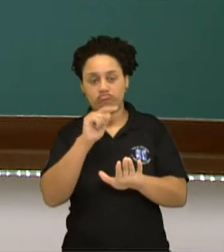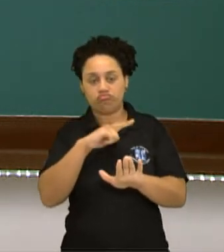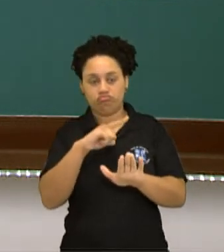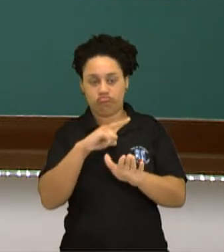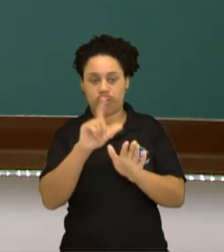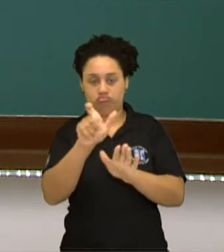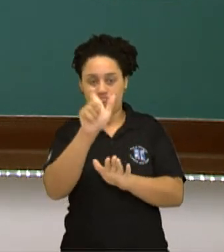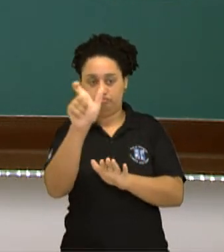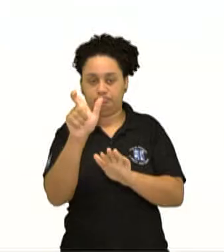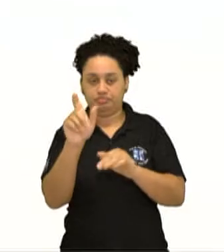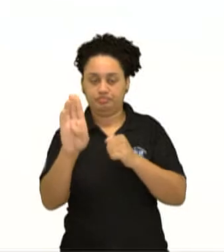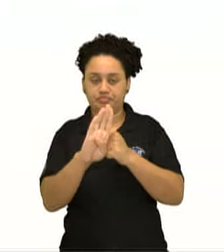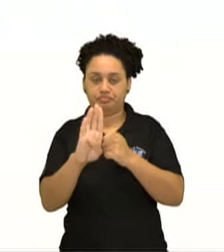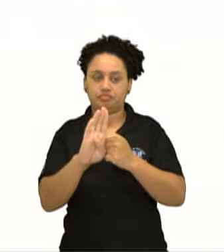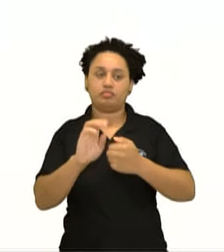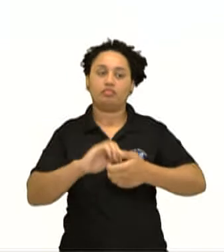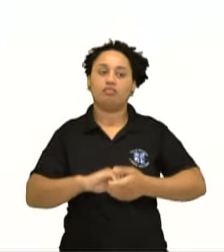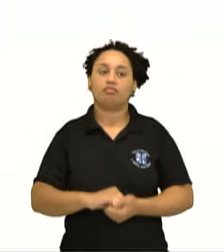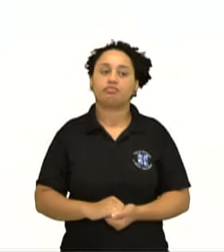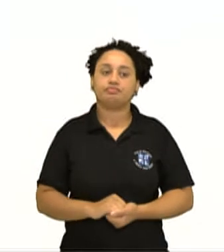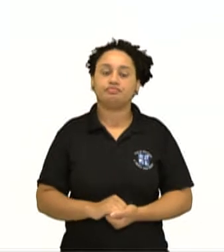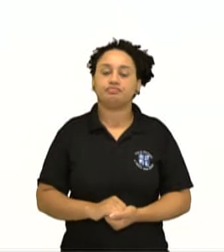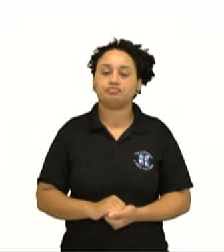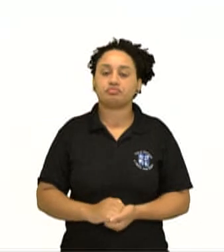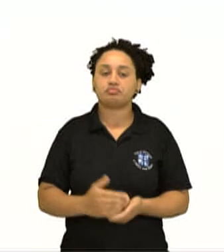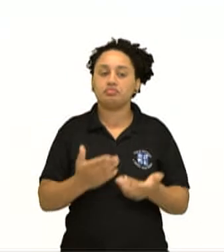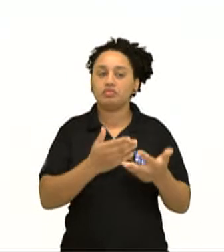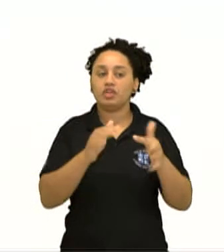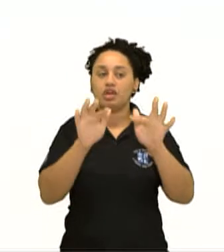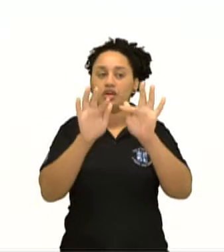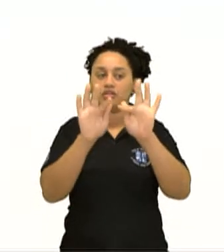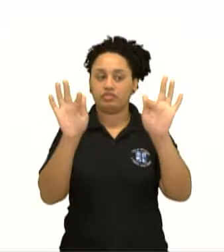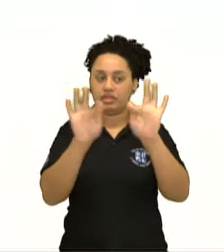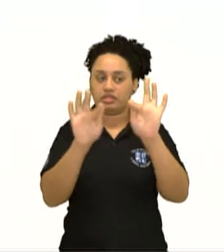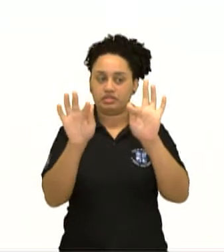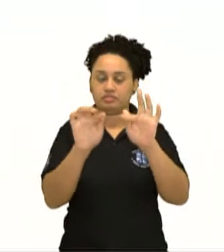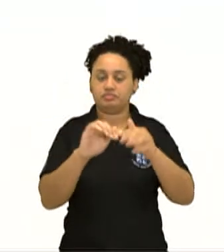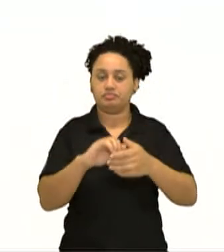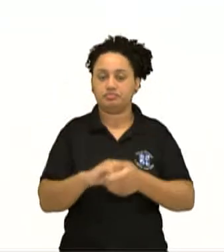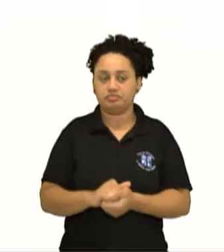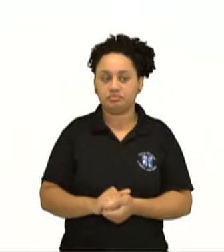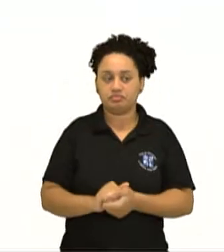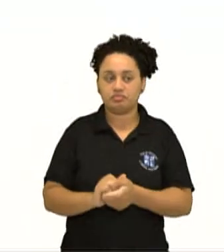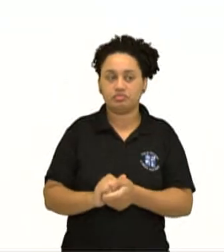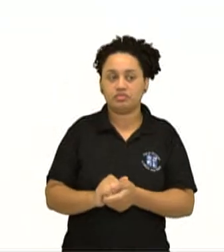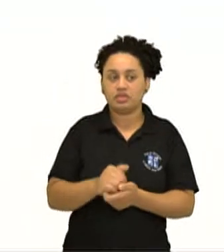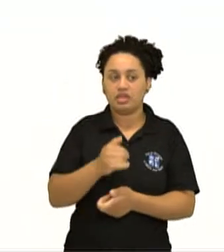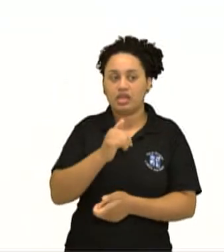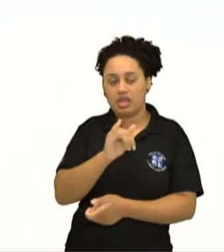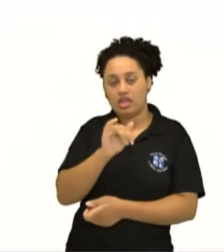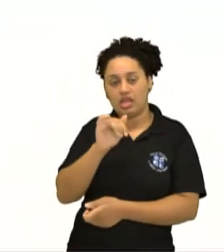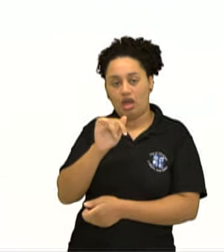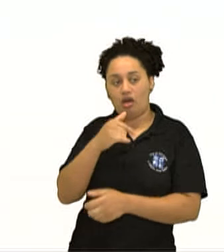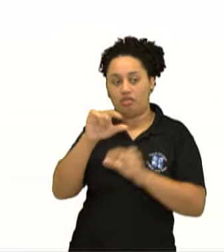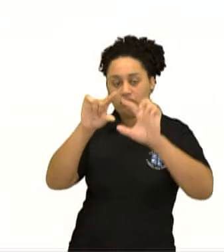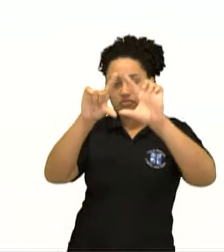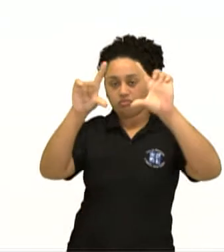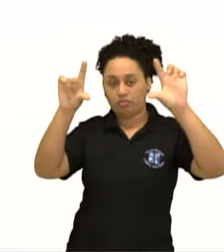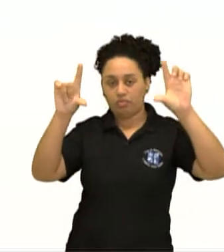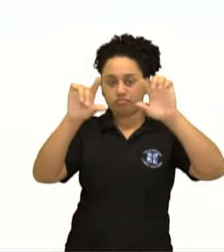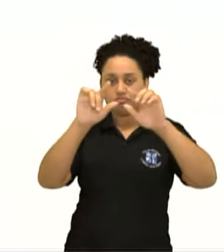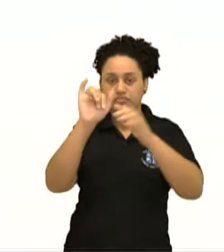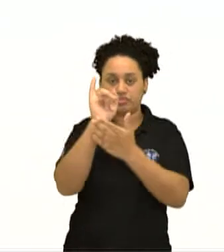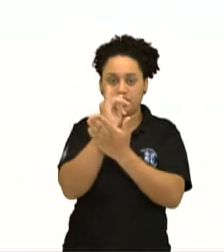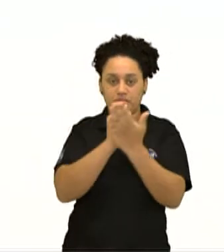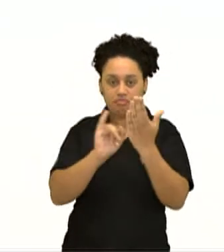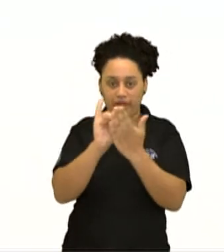Continuando. Leia a frase de la vinheta abaixo. E tu, globo? Né? Observem aqui a palavrinha